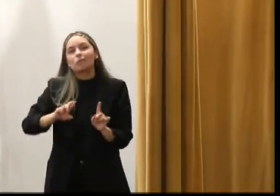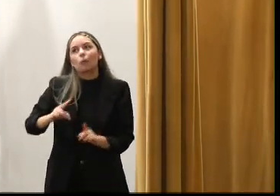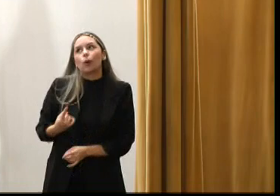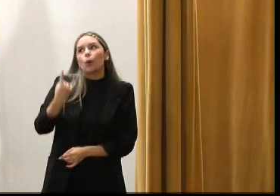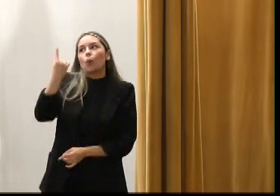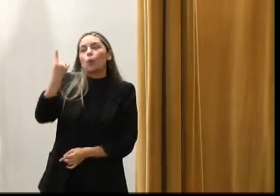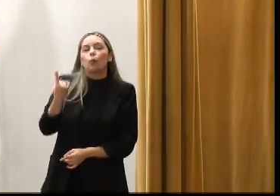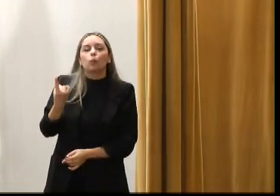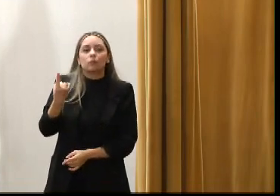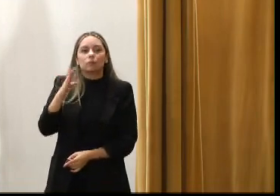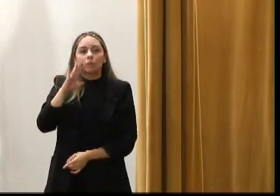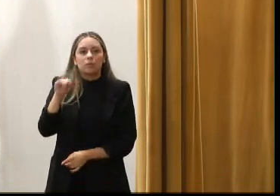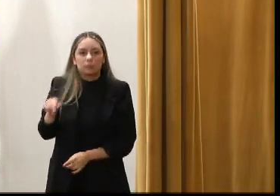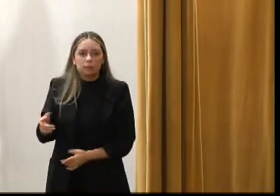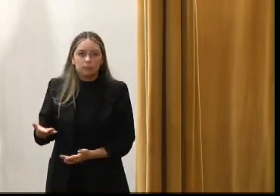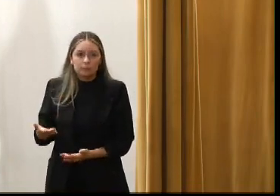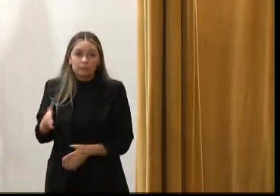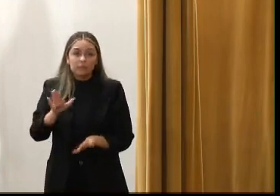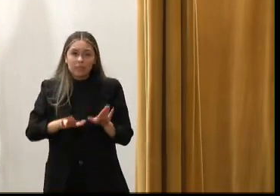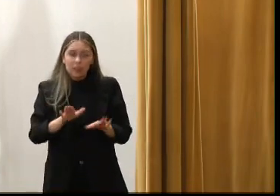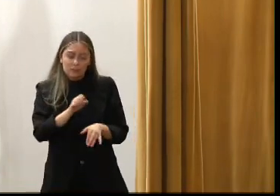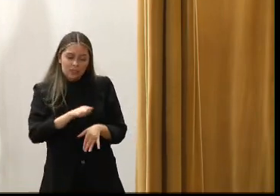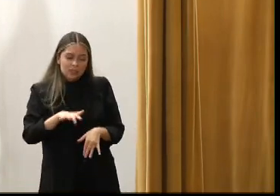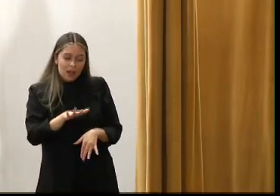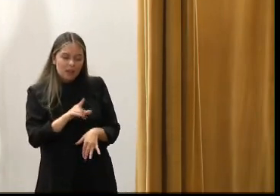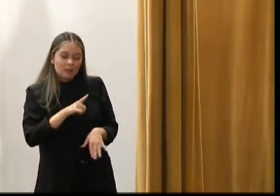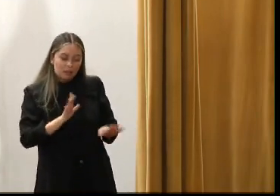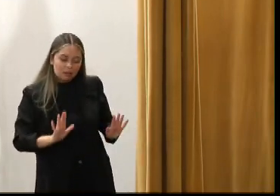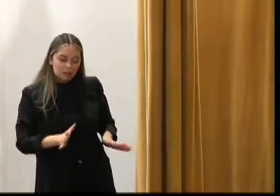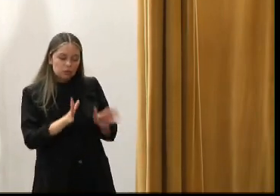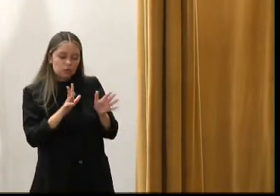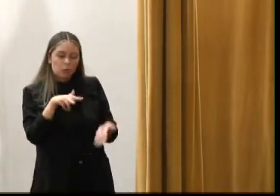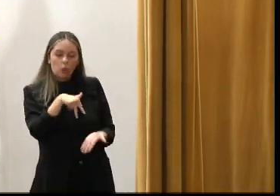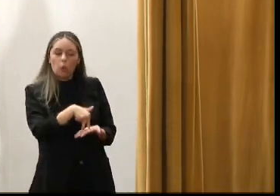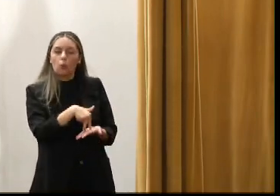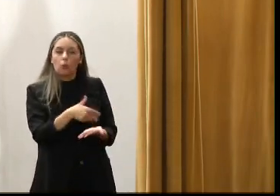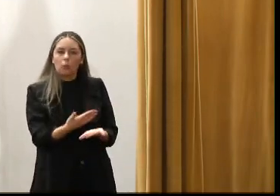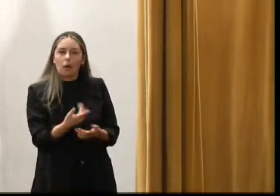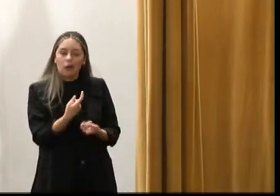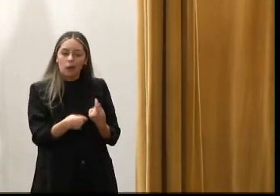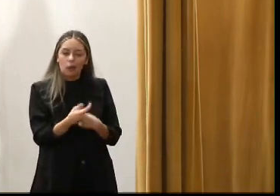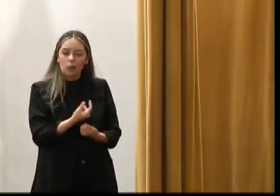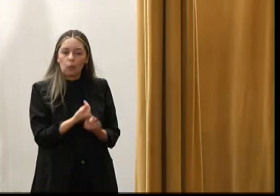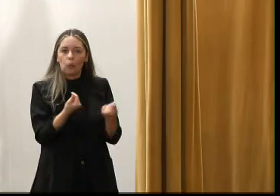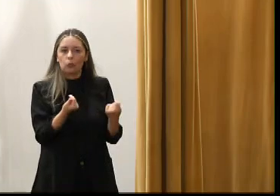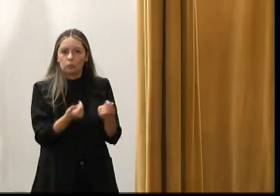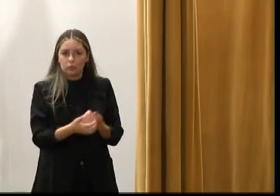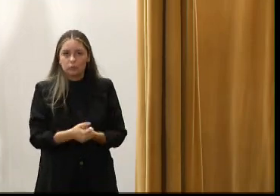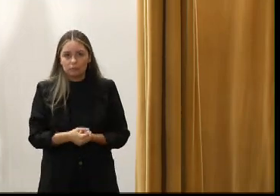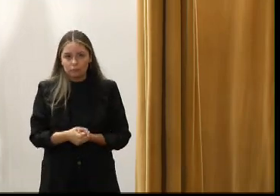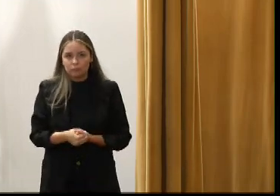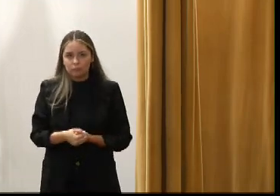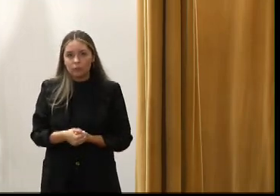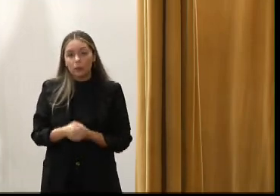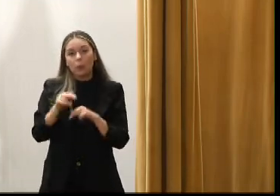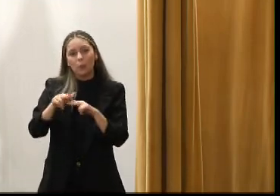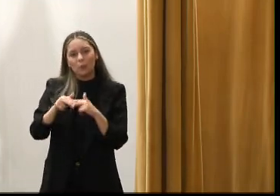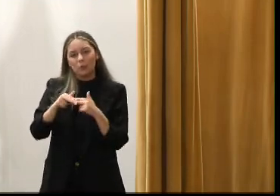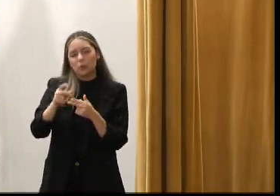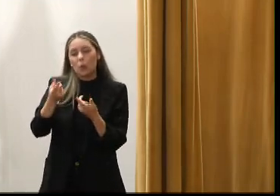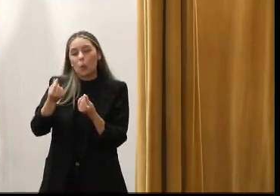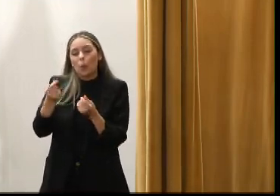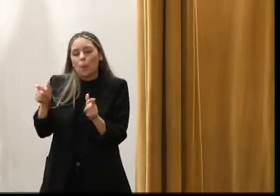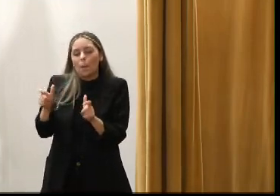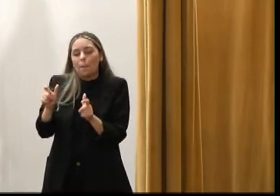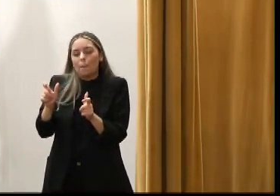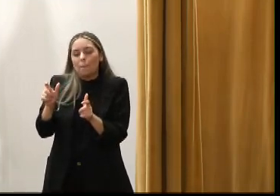única. Por vezes, essas áreas, há um estímulo para a ocupação delas economicamente, exatamente pelo baixíssimo custo,